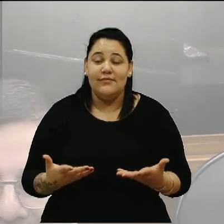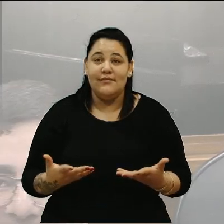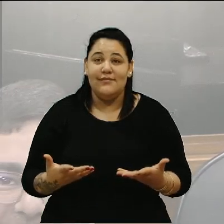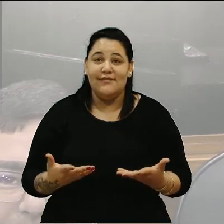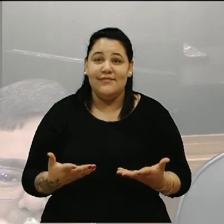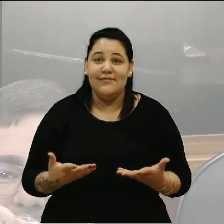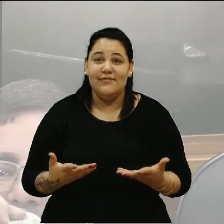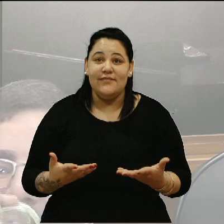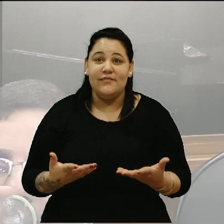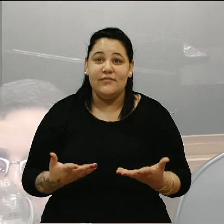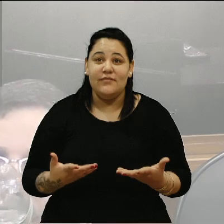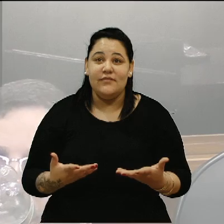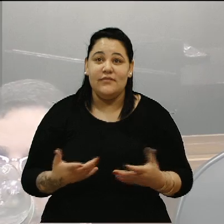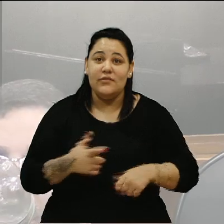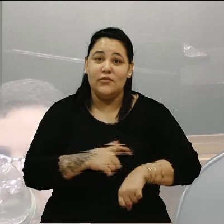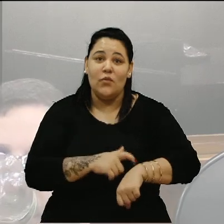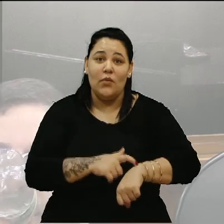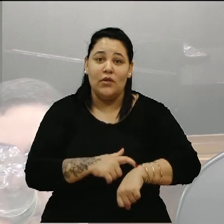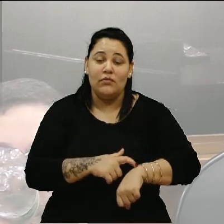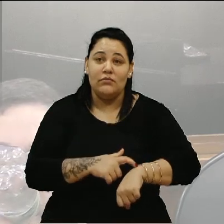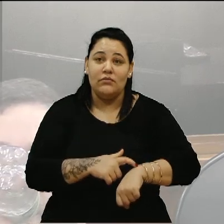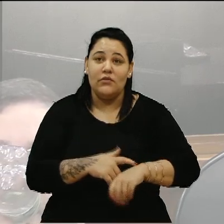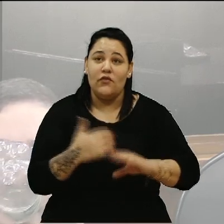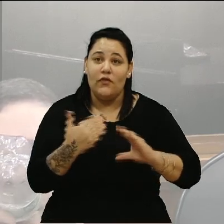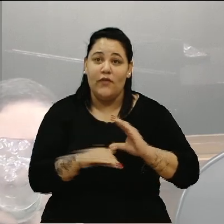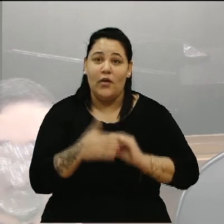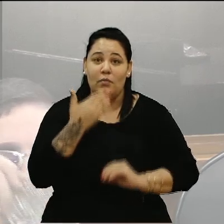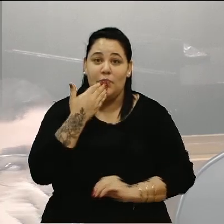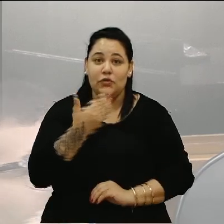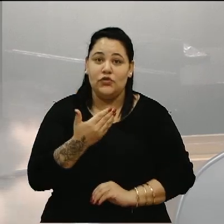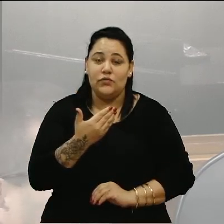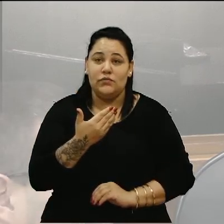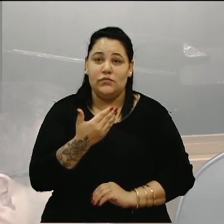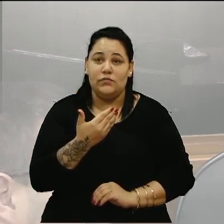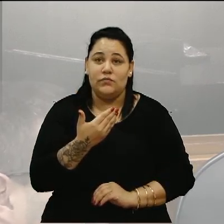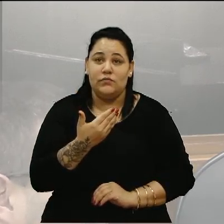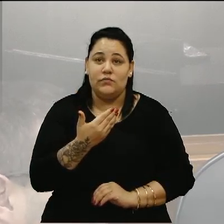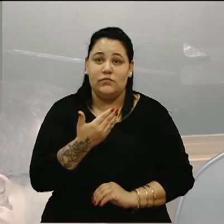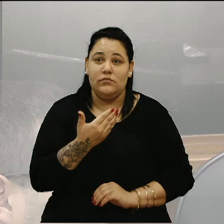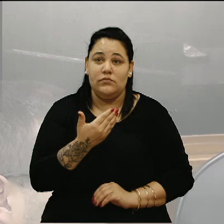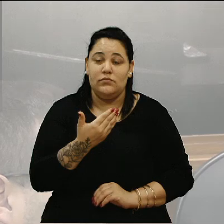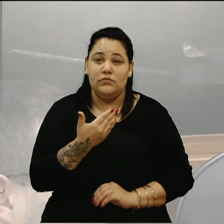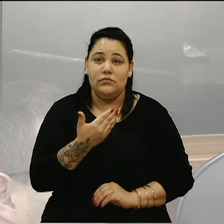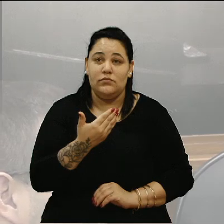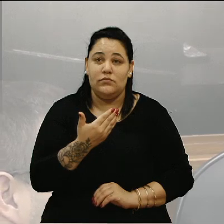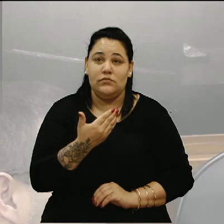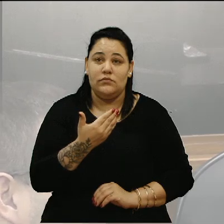Então, nesse momento, eu estou encaminhando esse pedido que não é